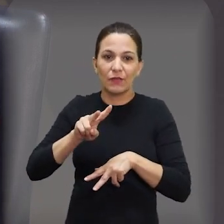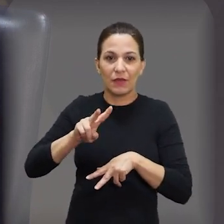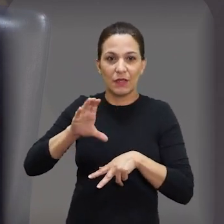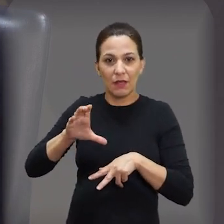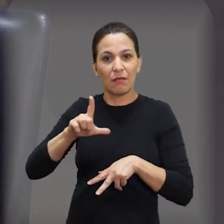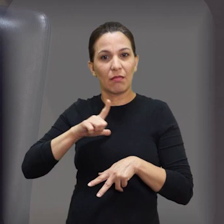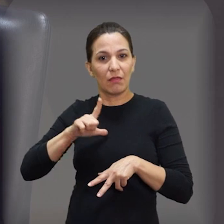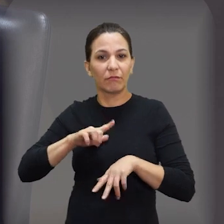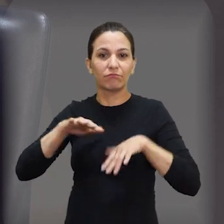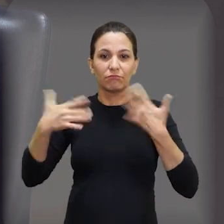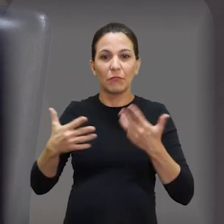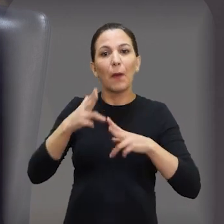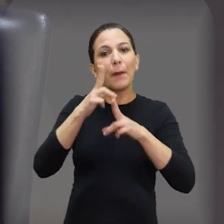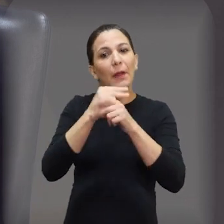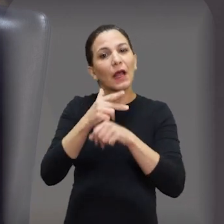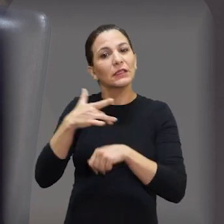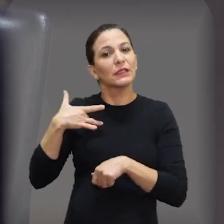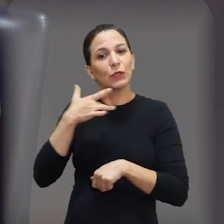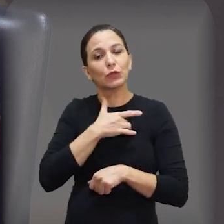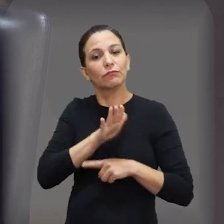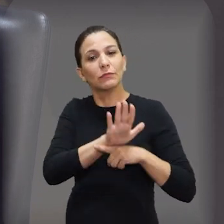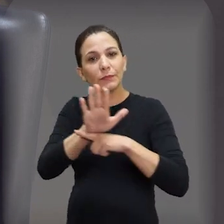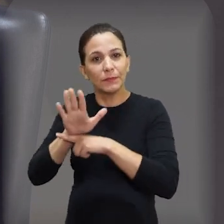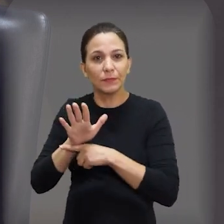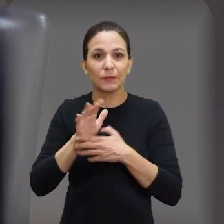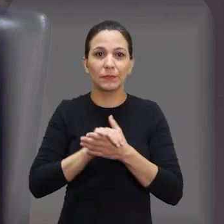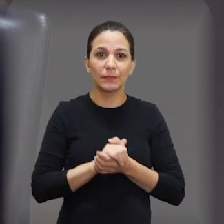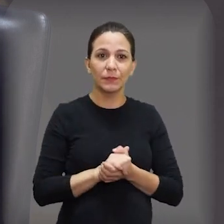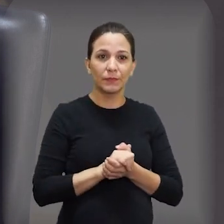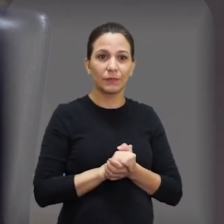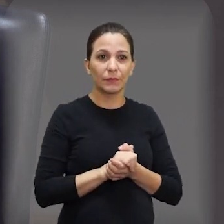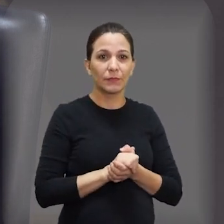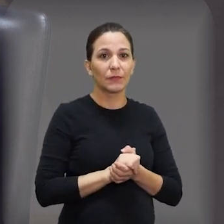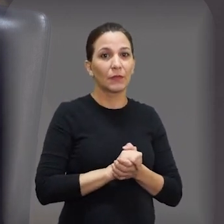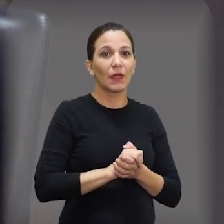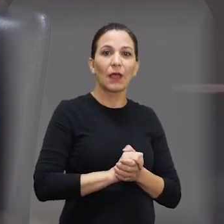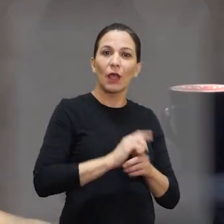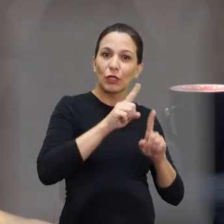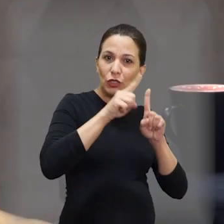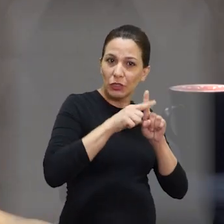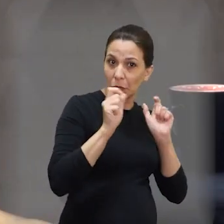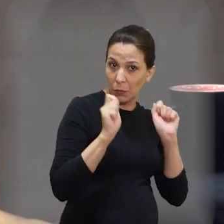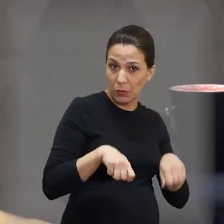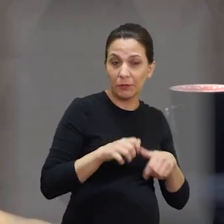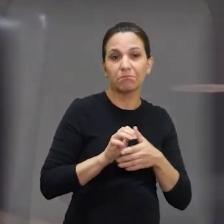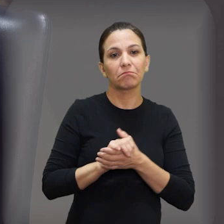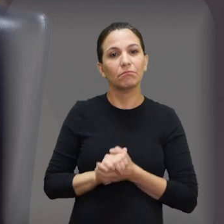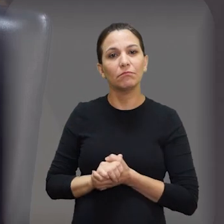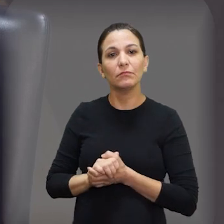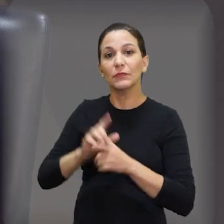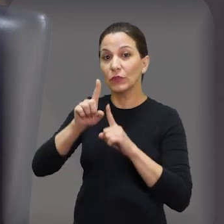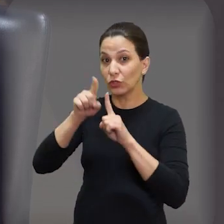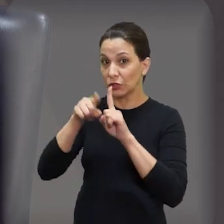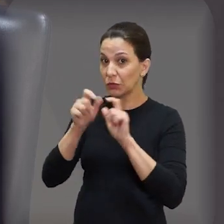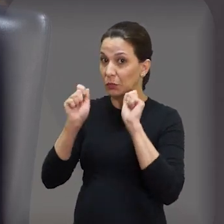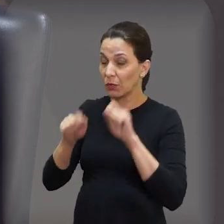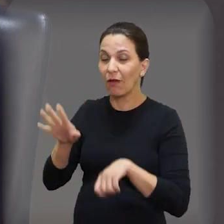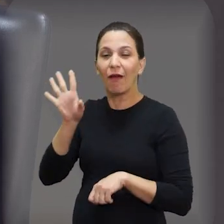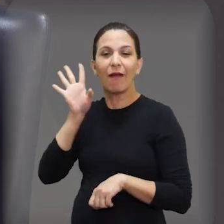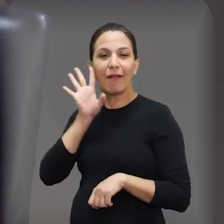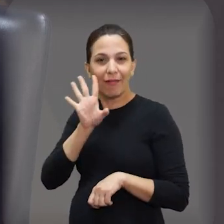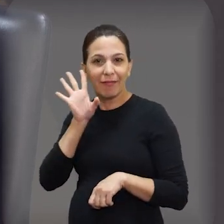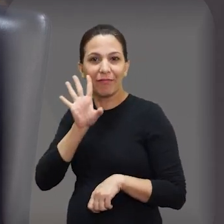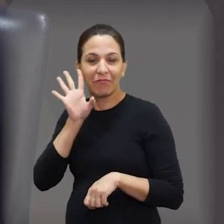Parkinson, pacientes pós-AVC. Muita gente consegue se beneficiar desse método. Até as gestantes? Inclusive gestantes.